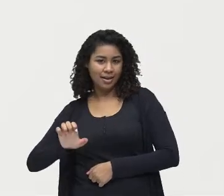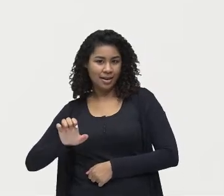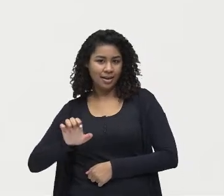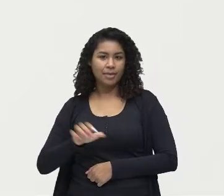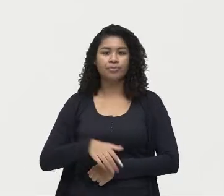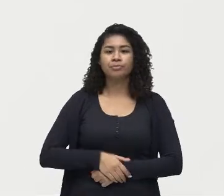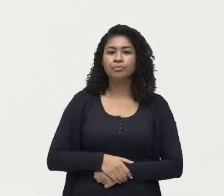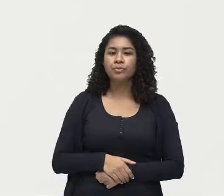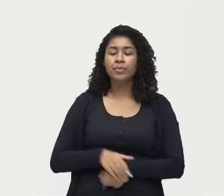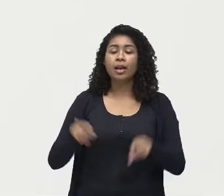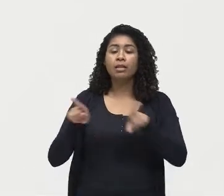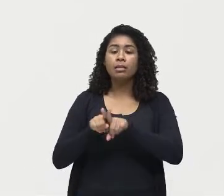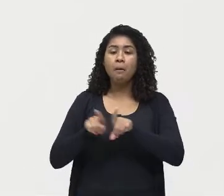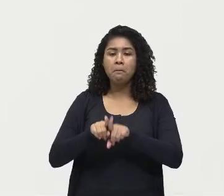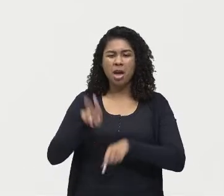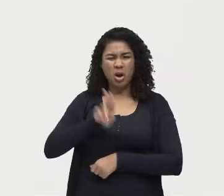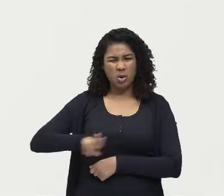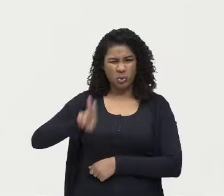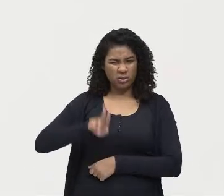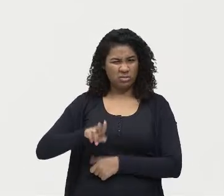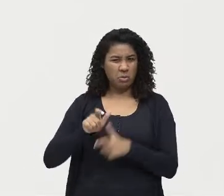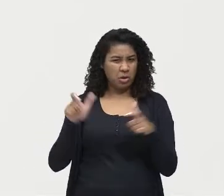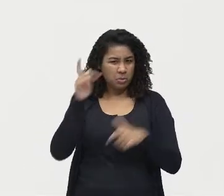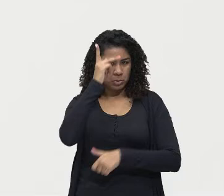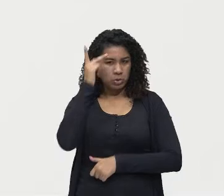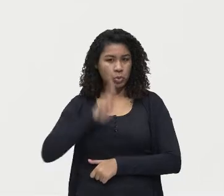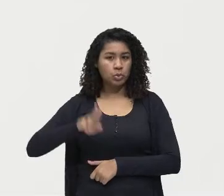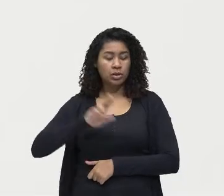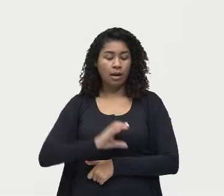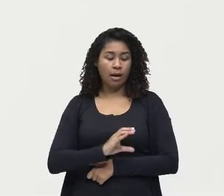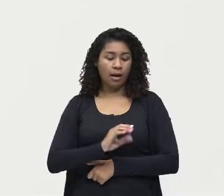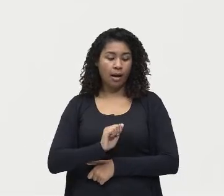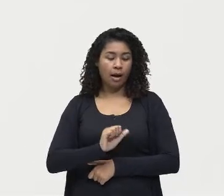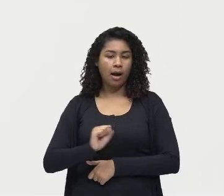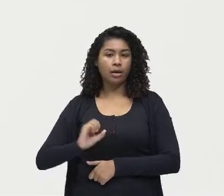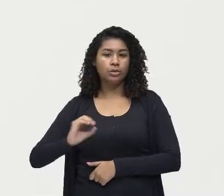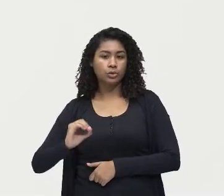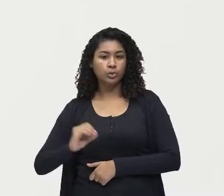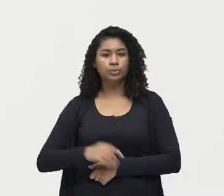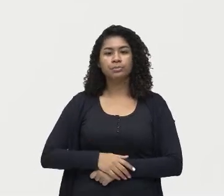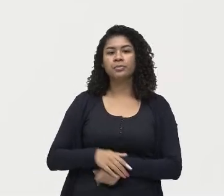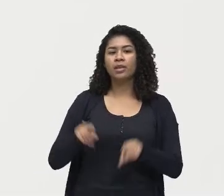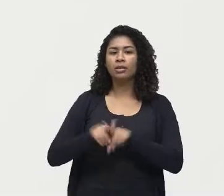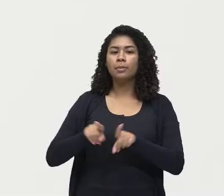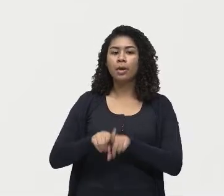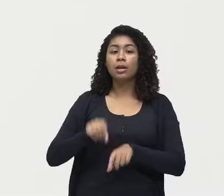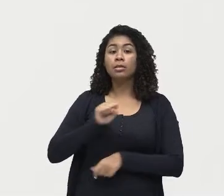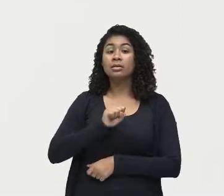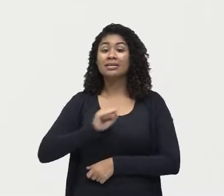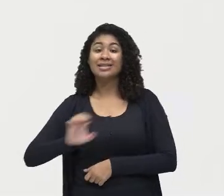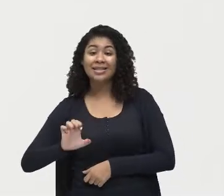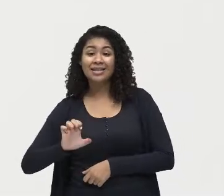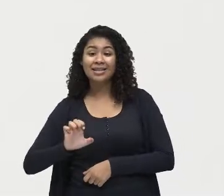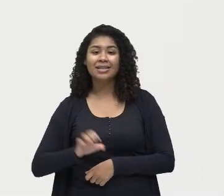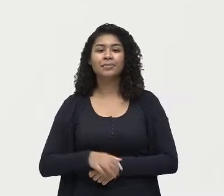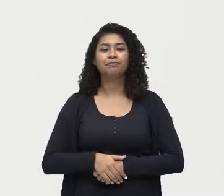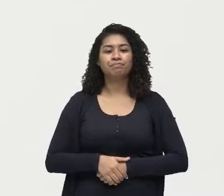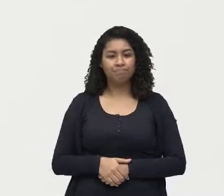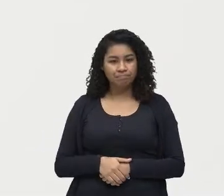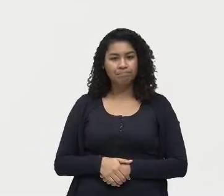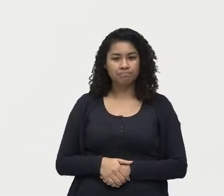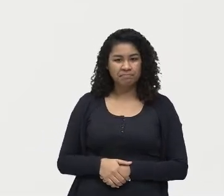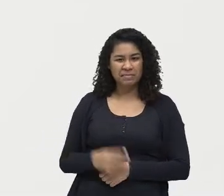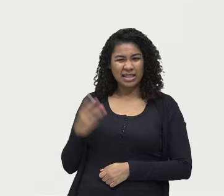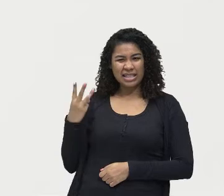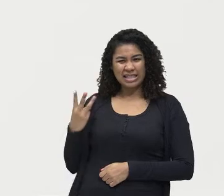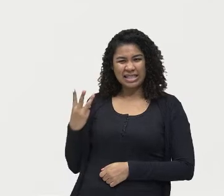nosso dia a dia. Então, além dela, nós temos outras, mas o se, o desde que e o caso são